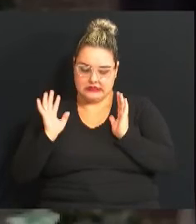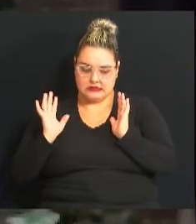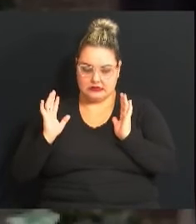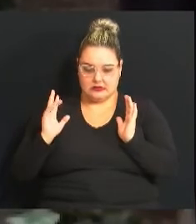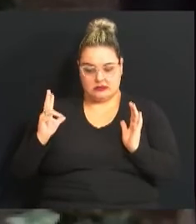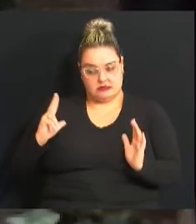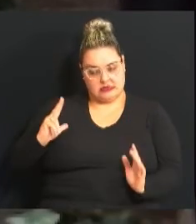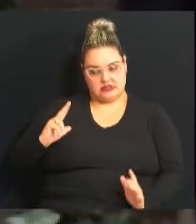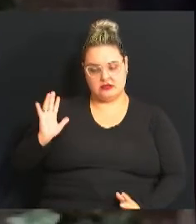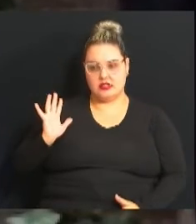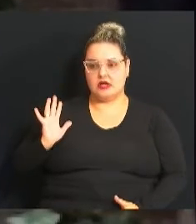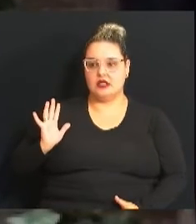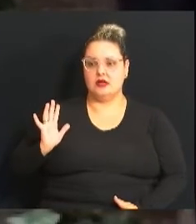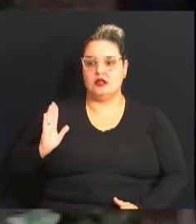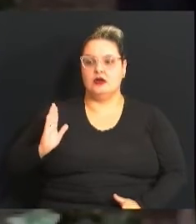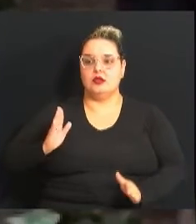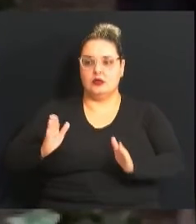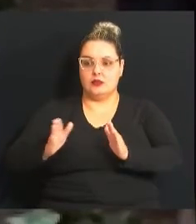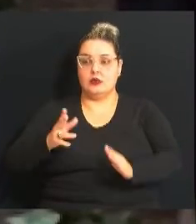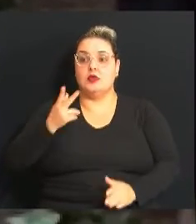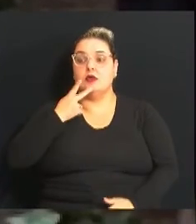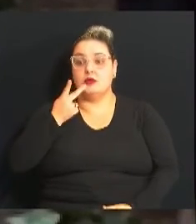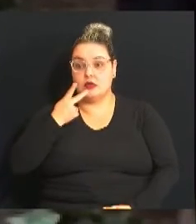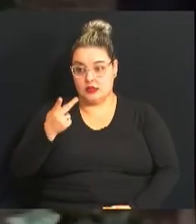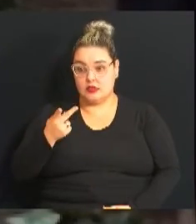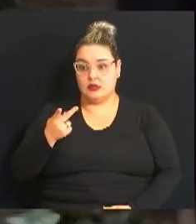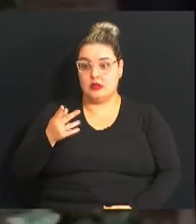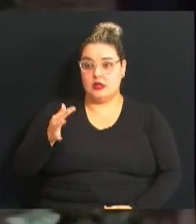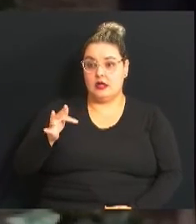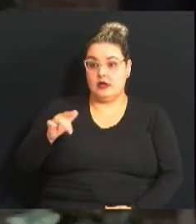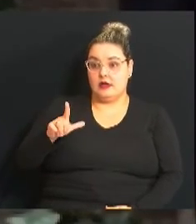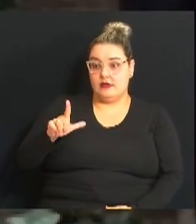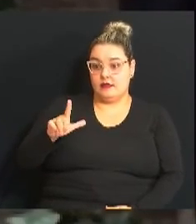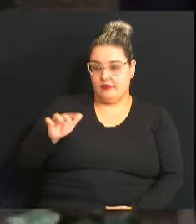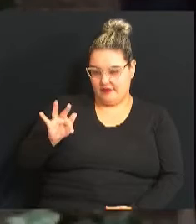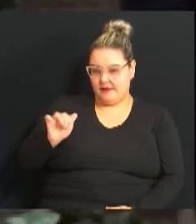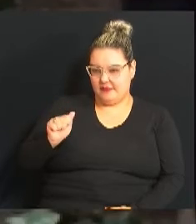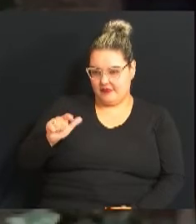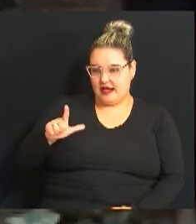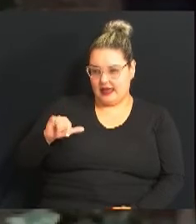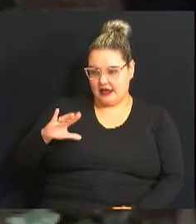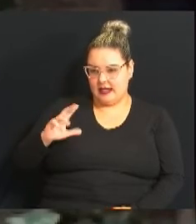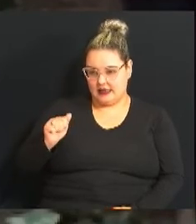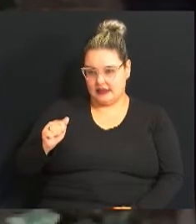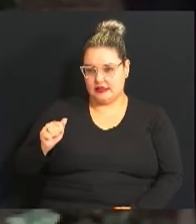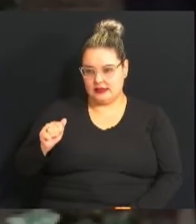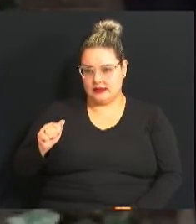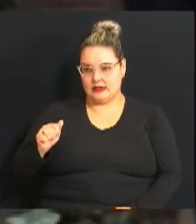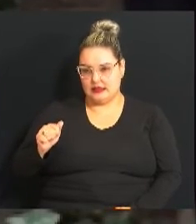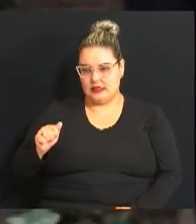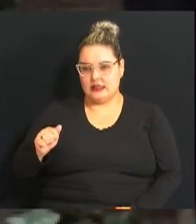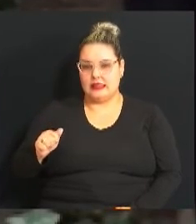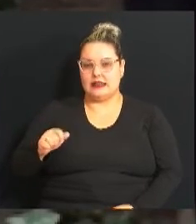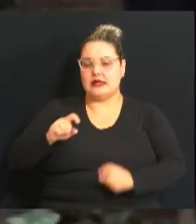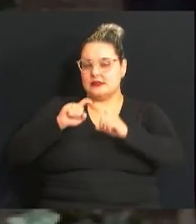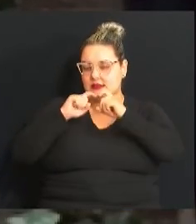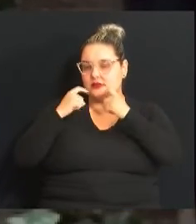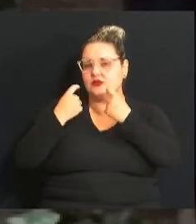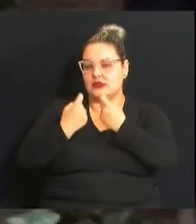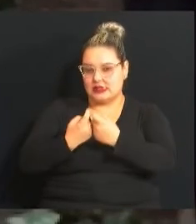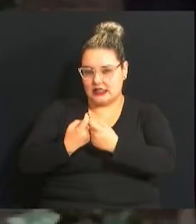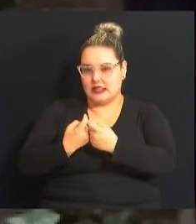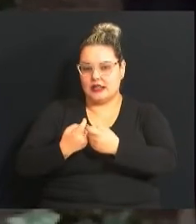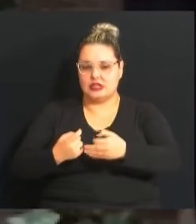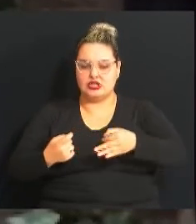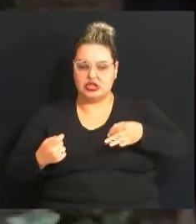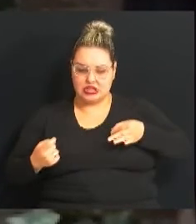principalmente no momento que fala sobre a fase fálica, sobre a fase da genitalidade, da sexualidade. Mas eu acredito